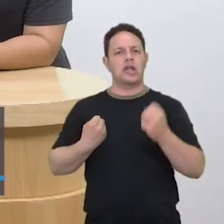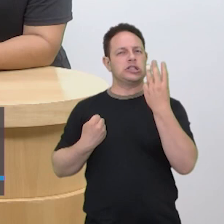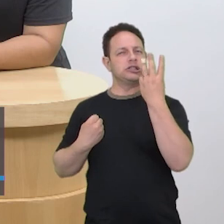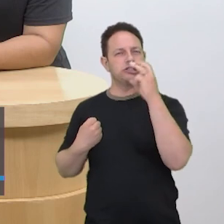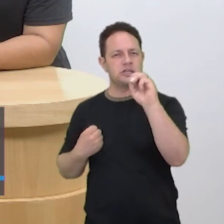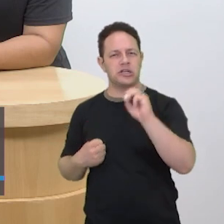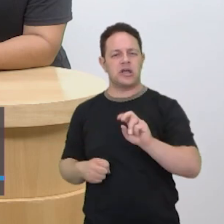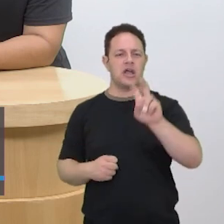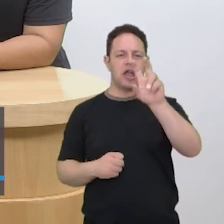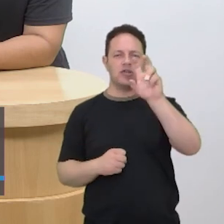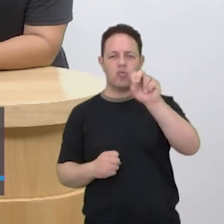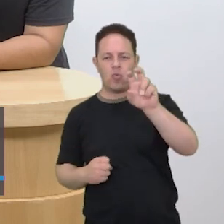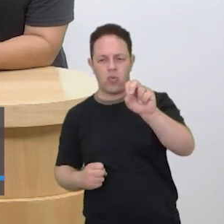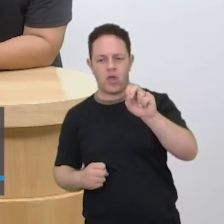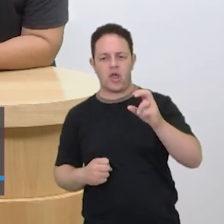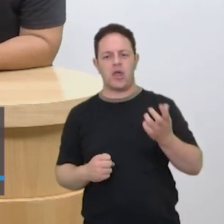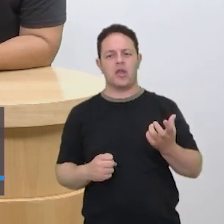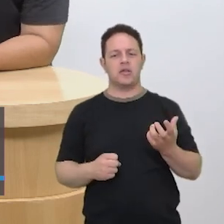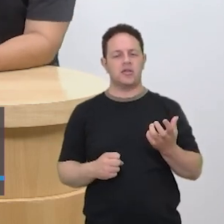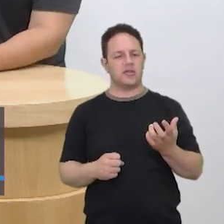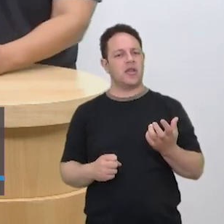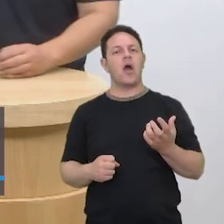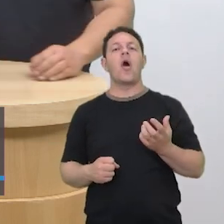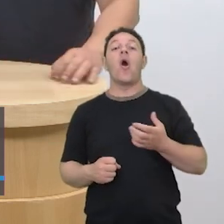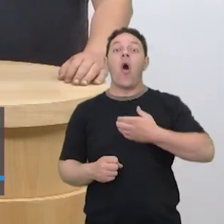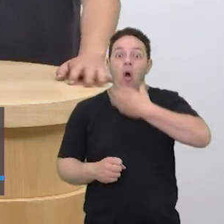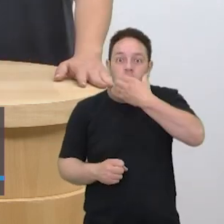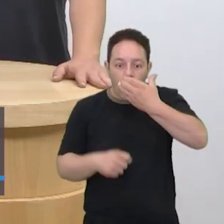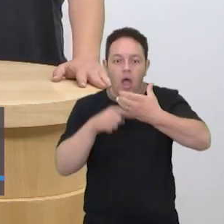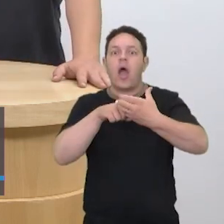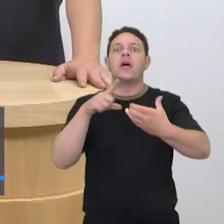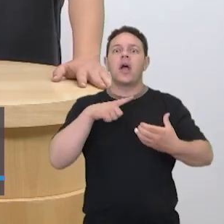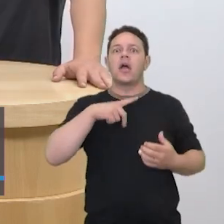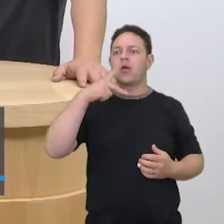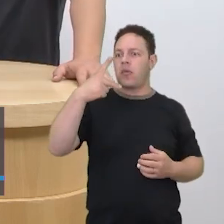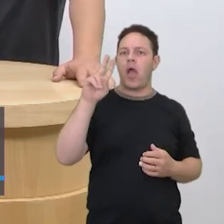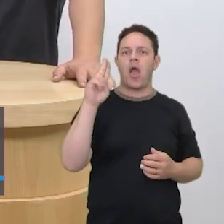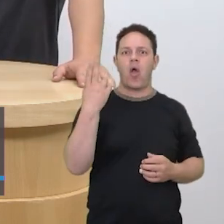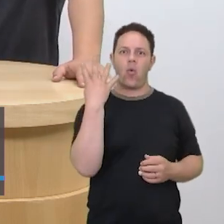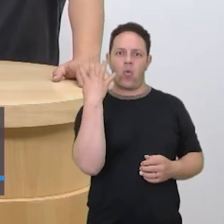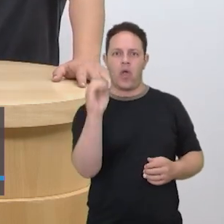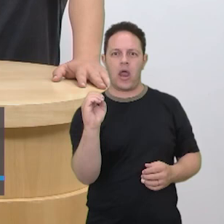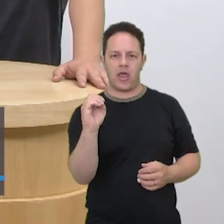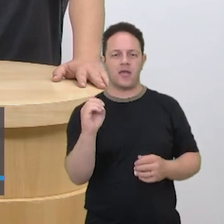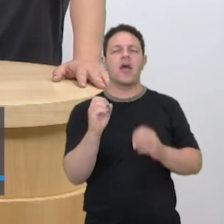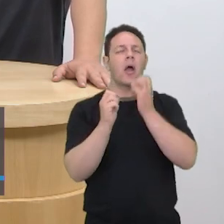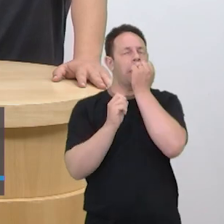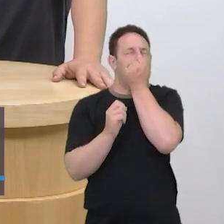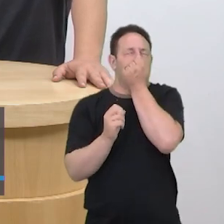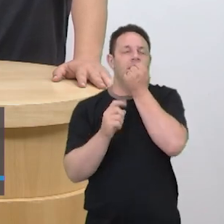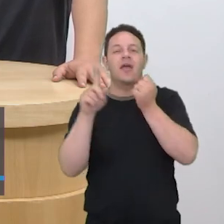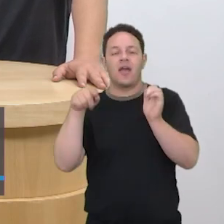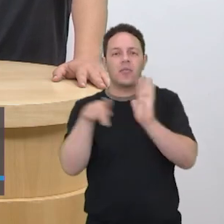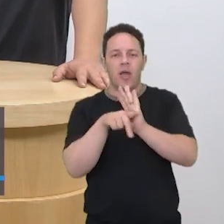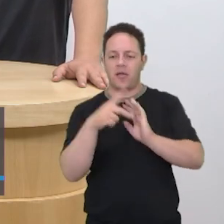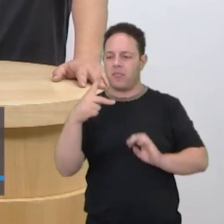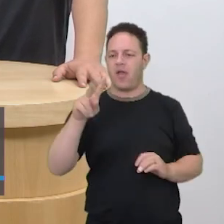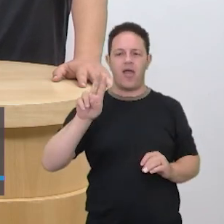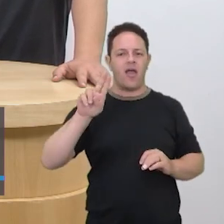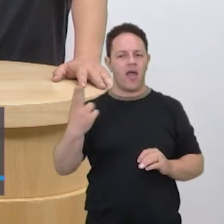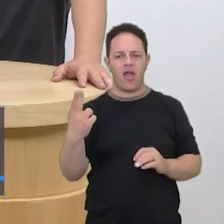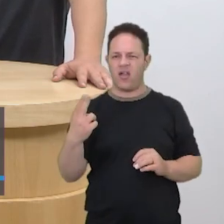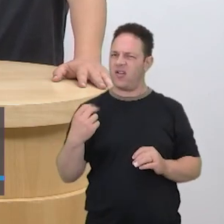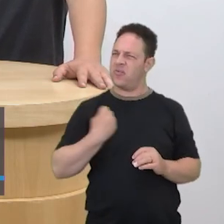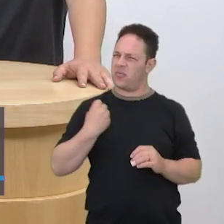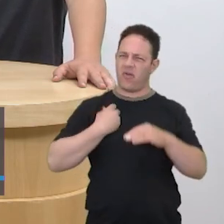30, 50, né? Come tal fruta porque tem pH 40, né? Um limão com pH que eu